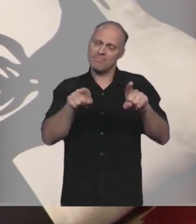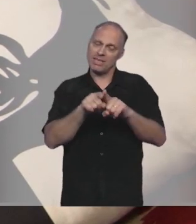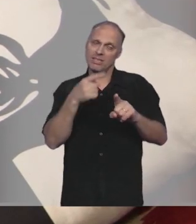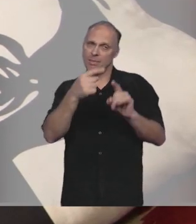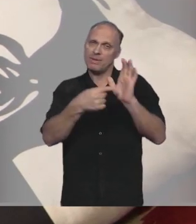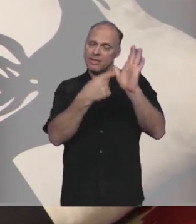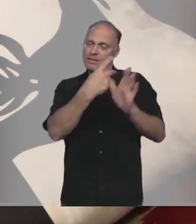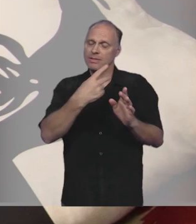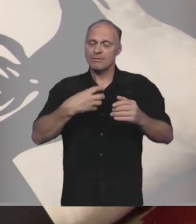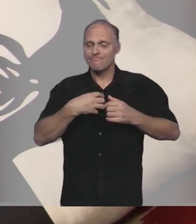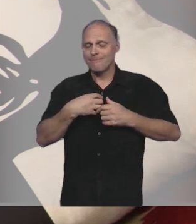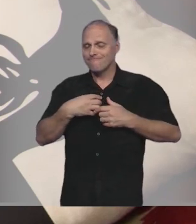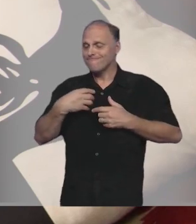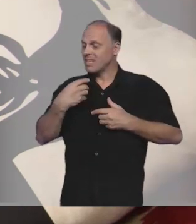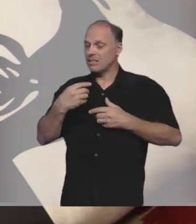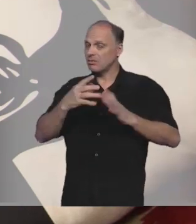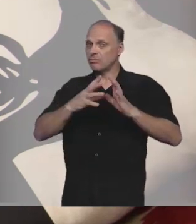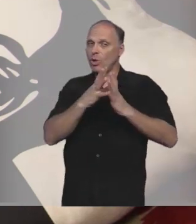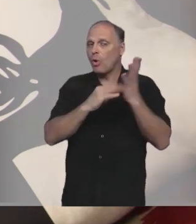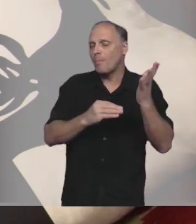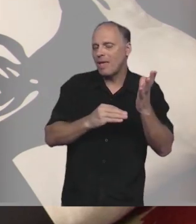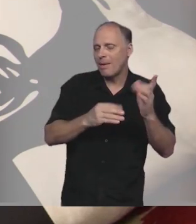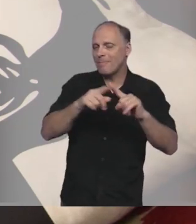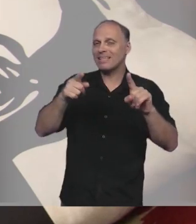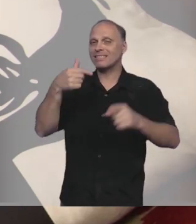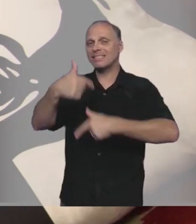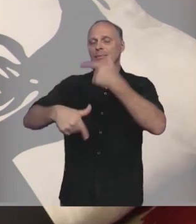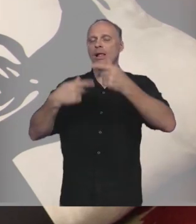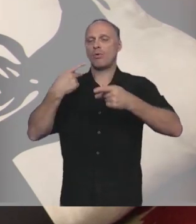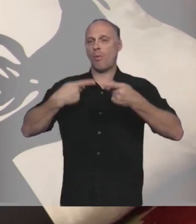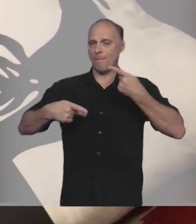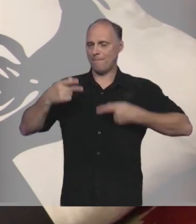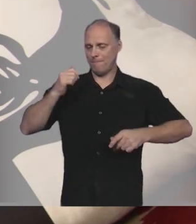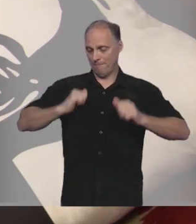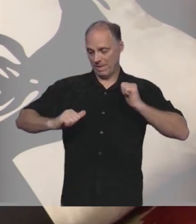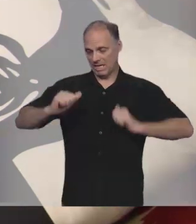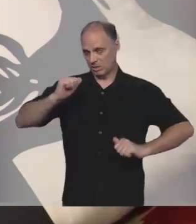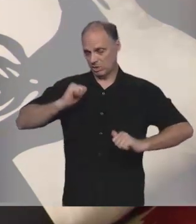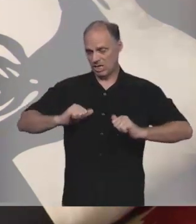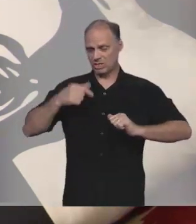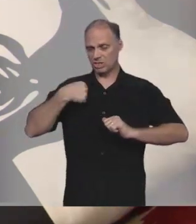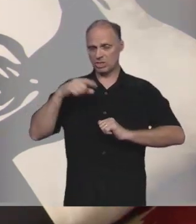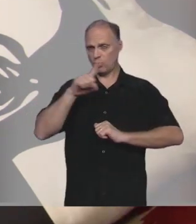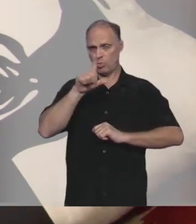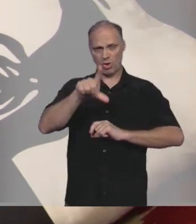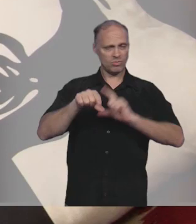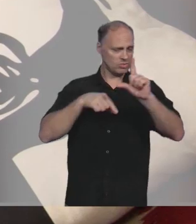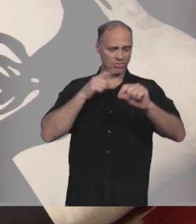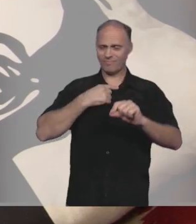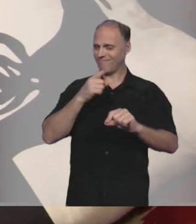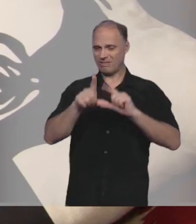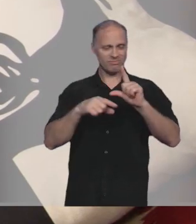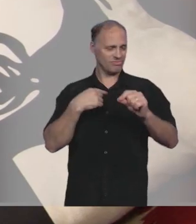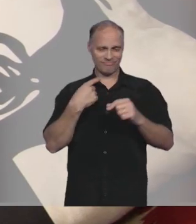também, mas trabalhar com um personagem que tu não